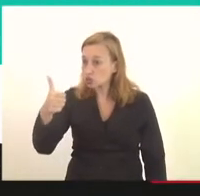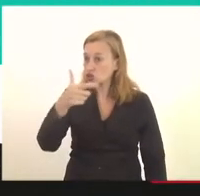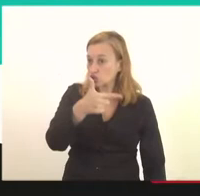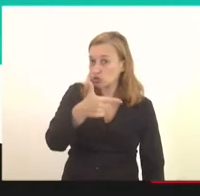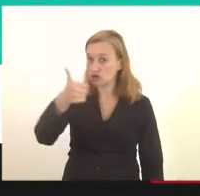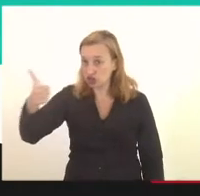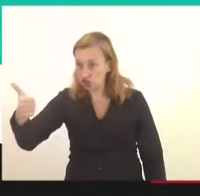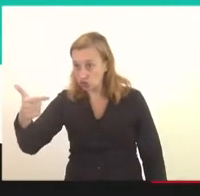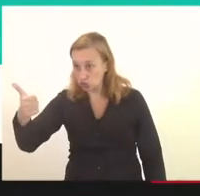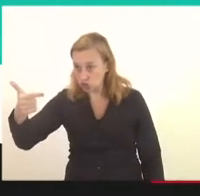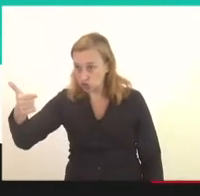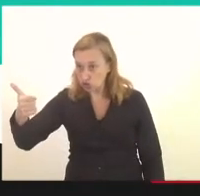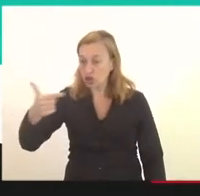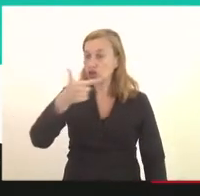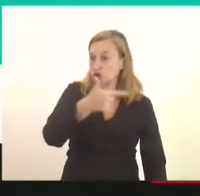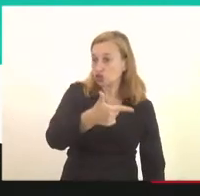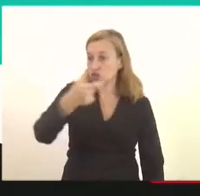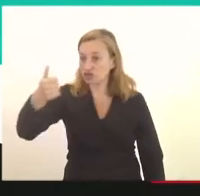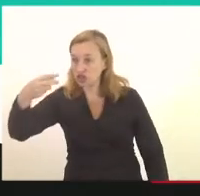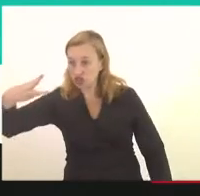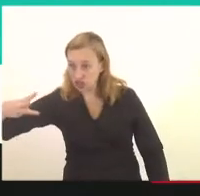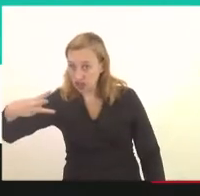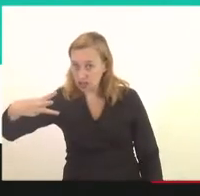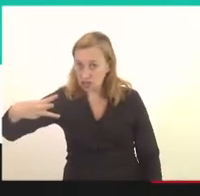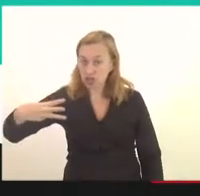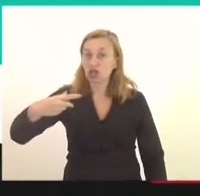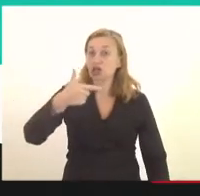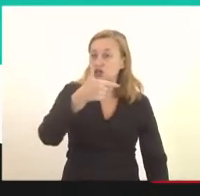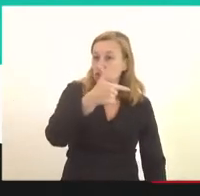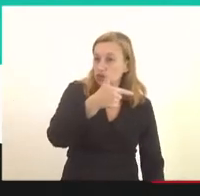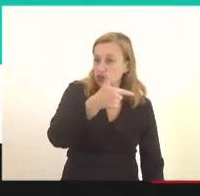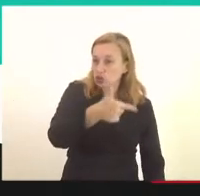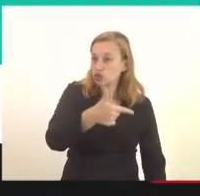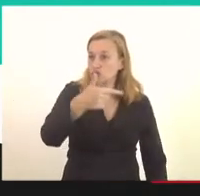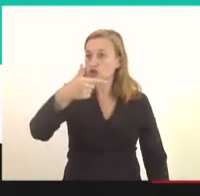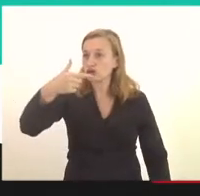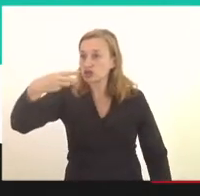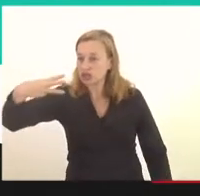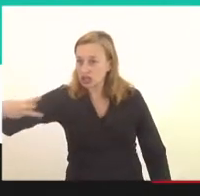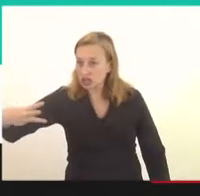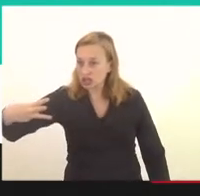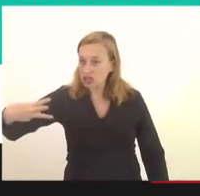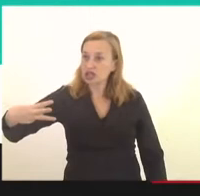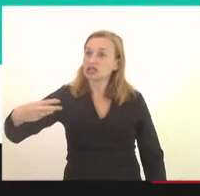2022 e 2023 no 661 e 23 no 715.